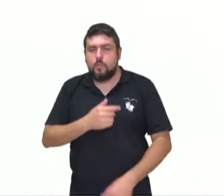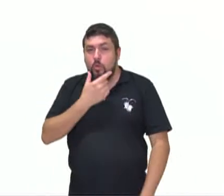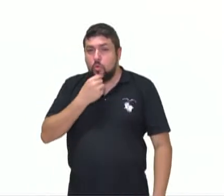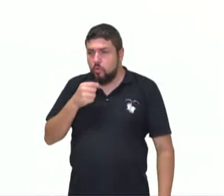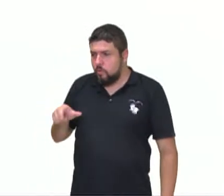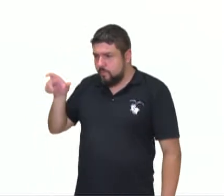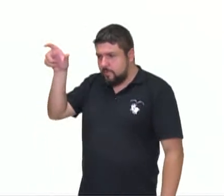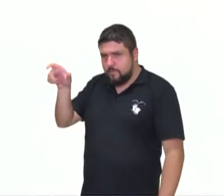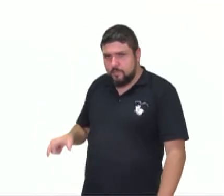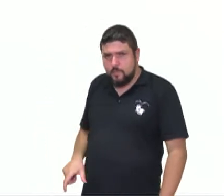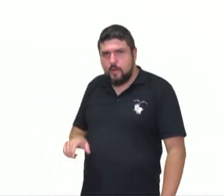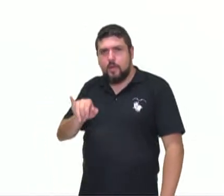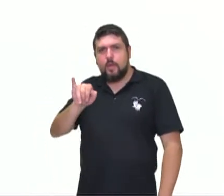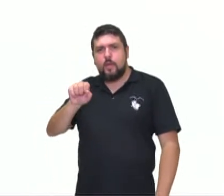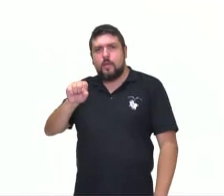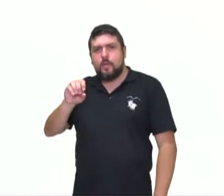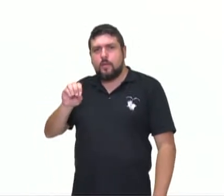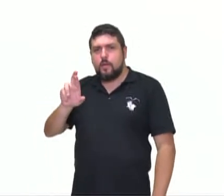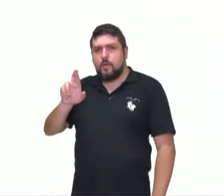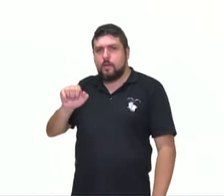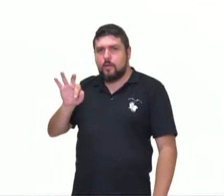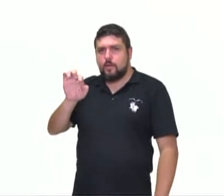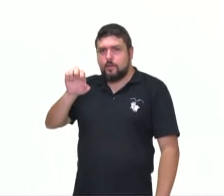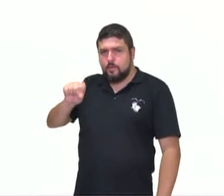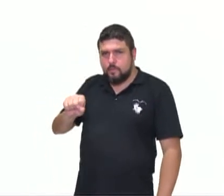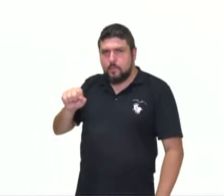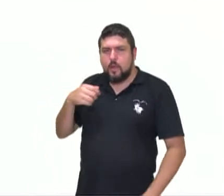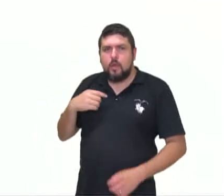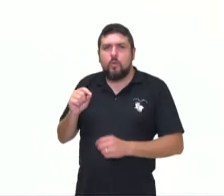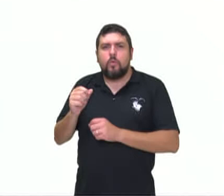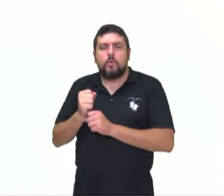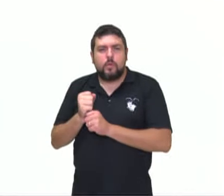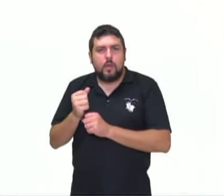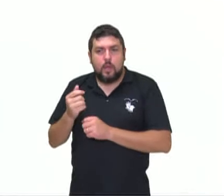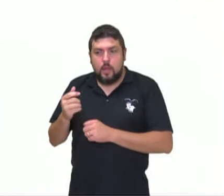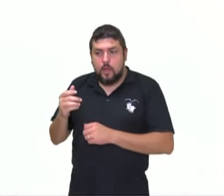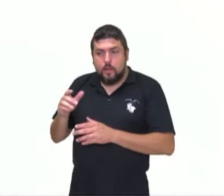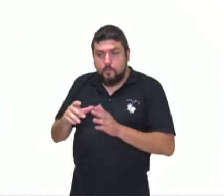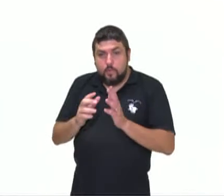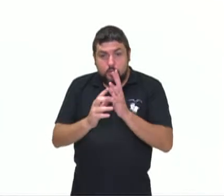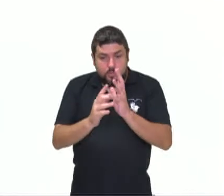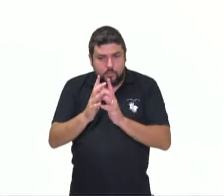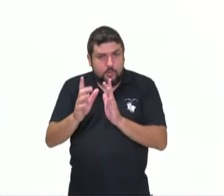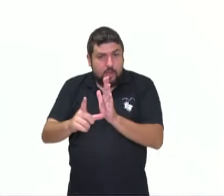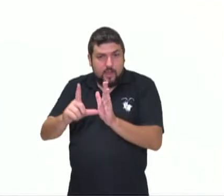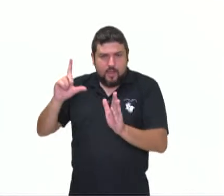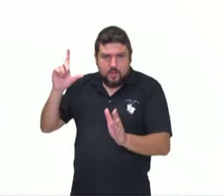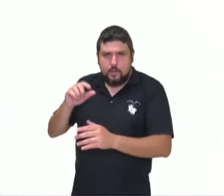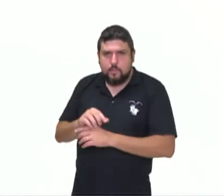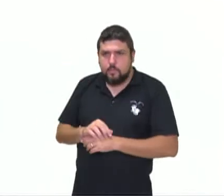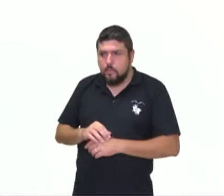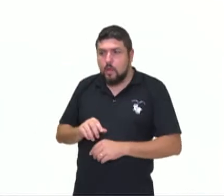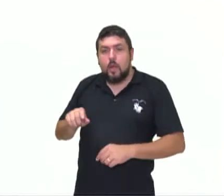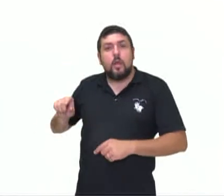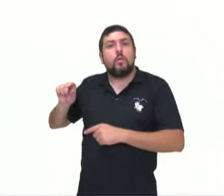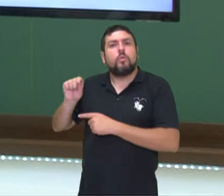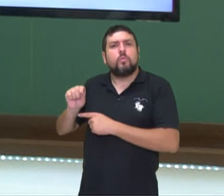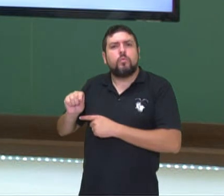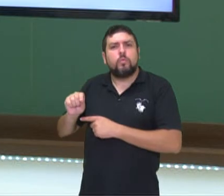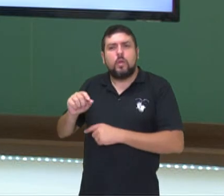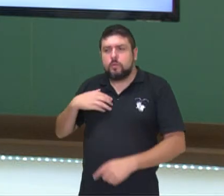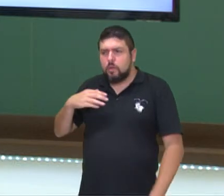entre 436 e 338 antes de Cristo, ele é considerado o pai